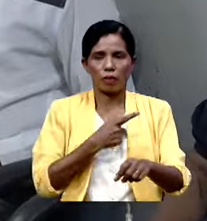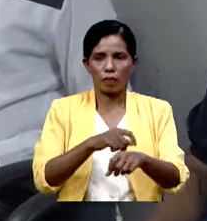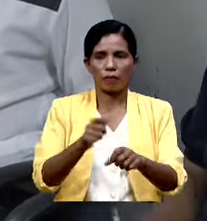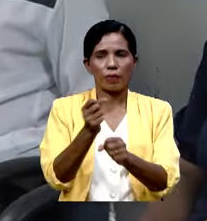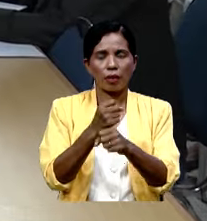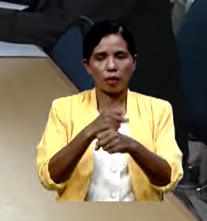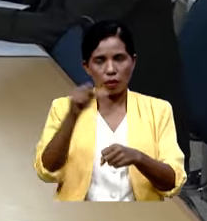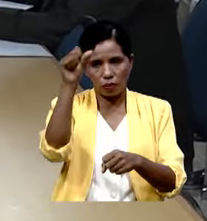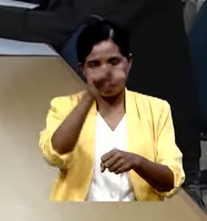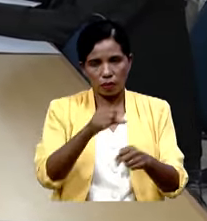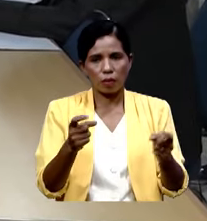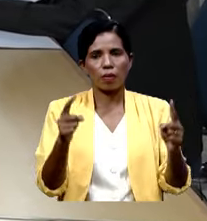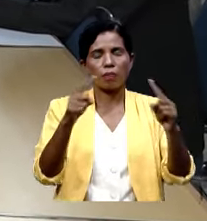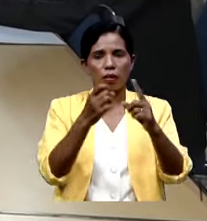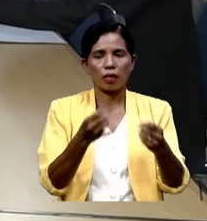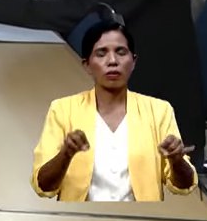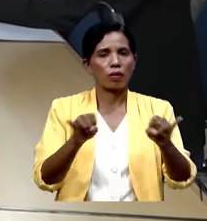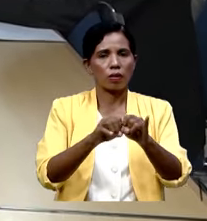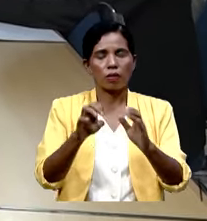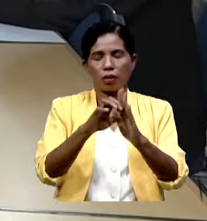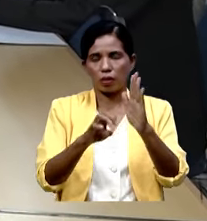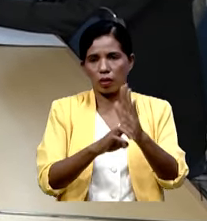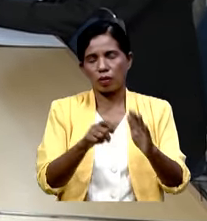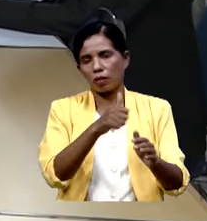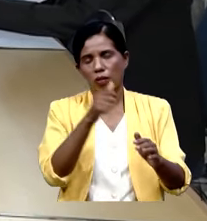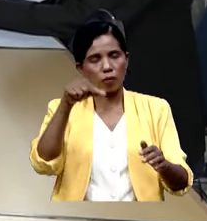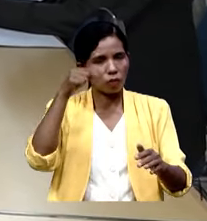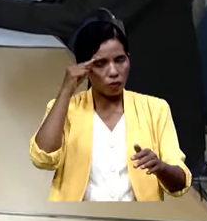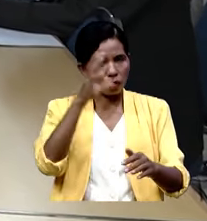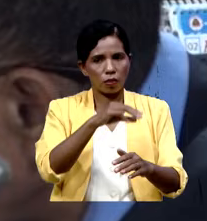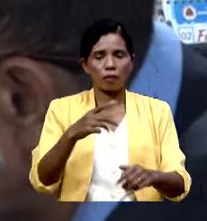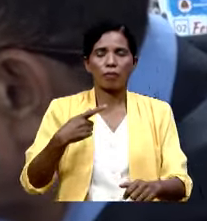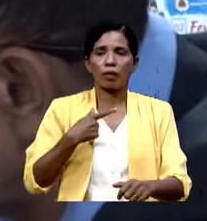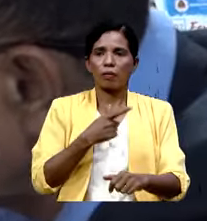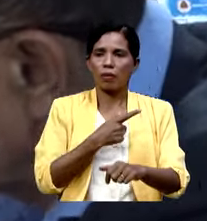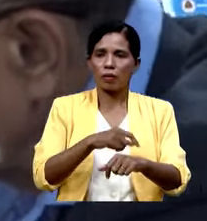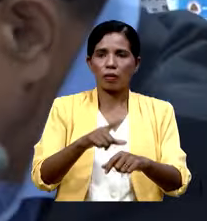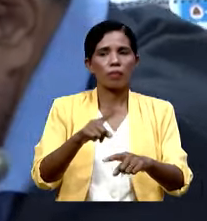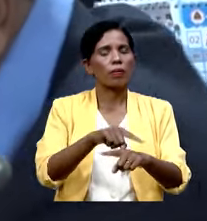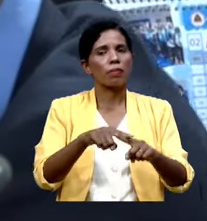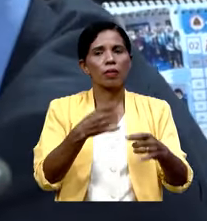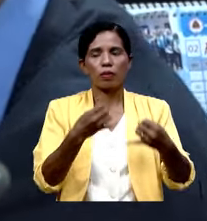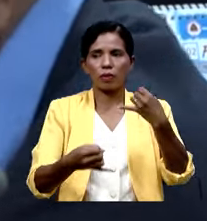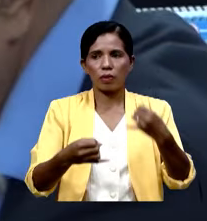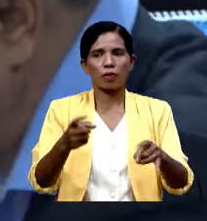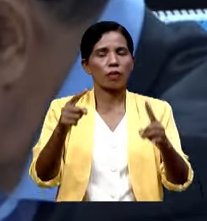auditoria badet instituição no estado sira seluk hanesan governo o parlamento nasional mai beba parte justiça liu liu